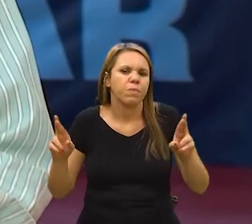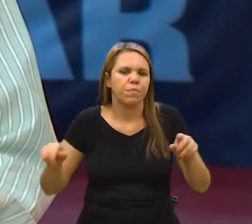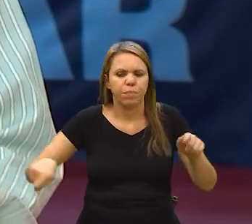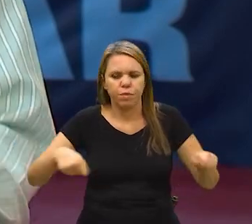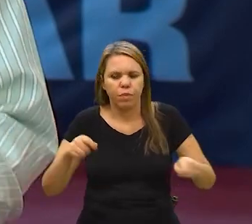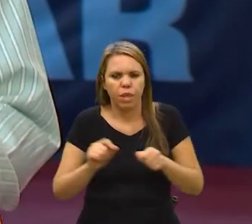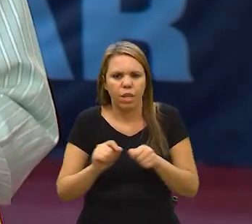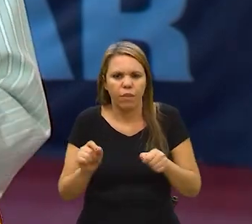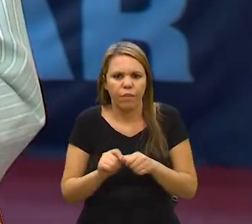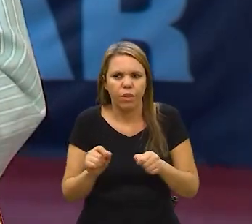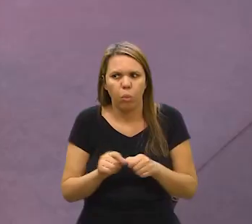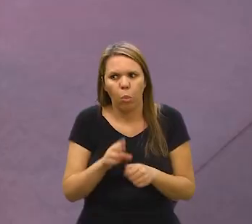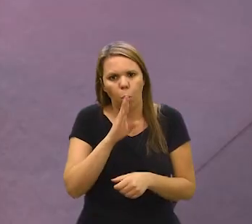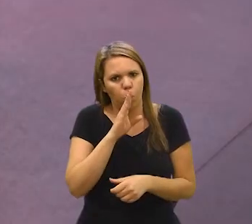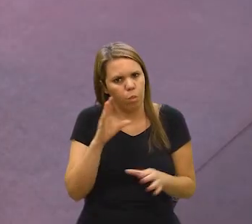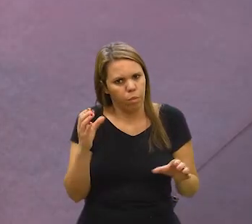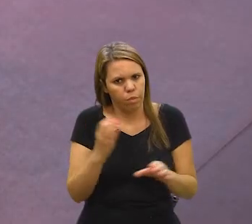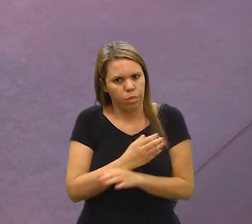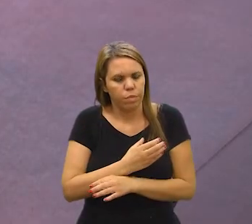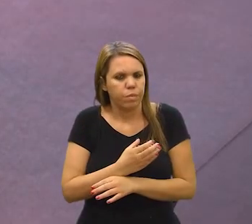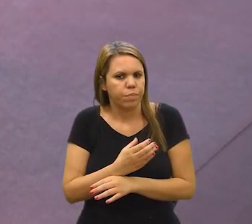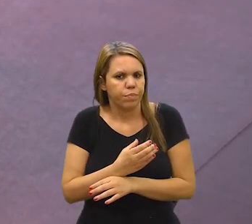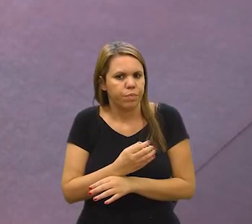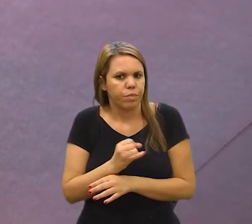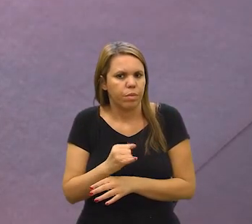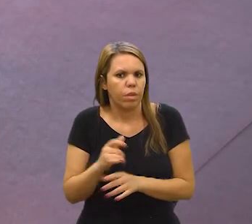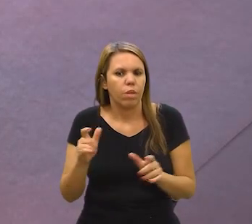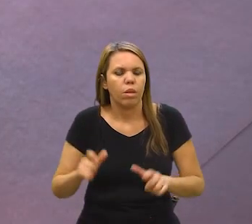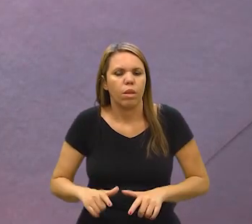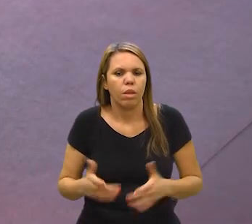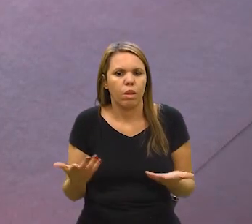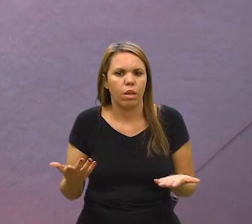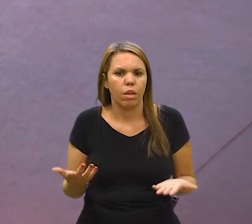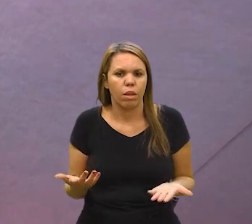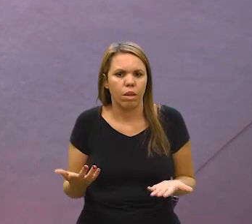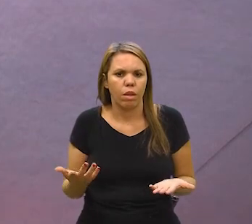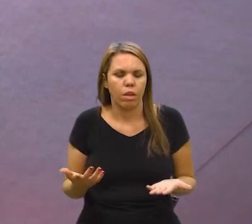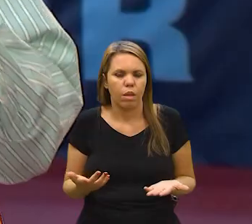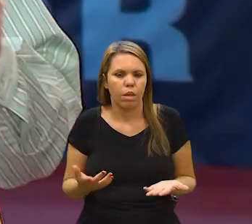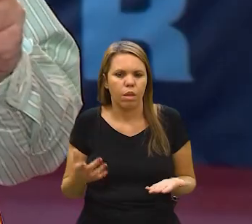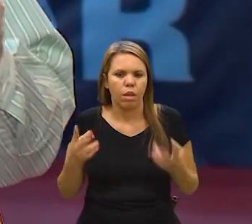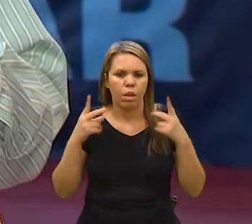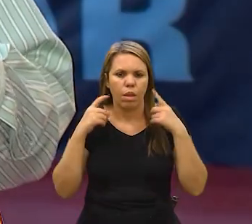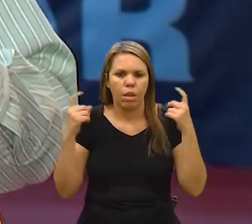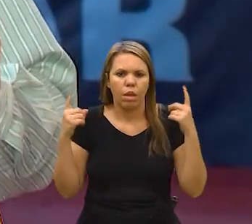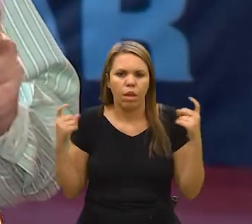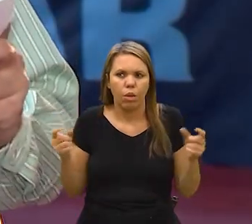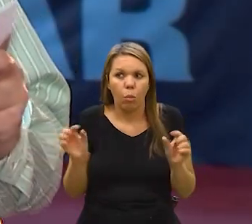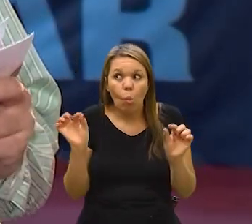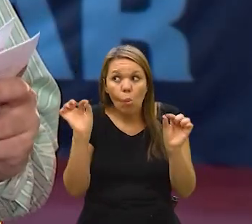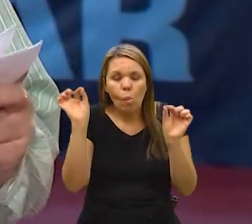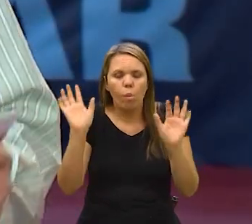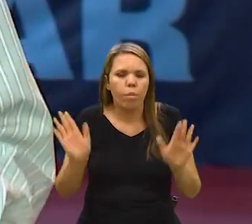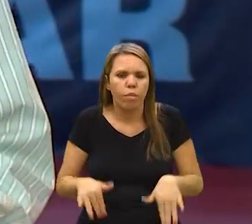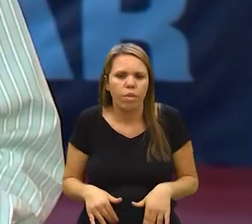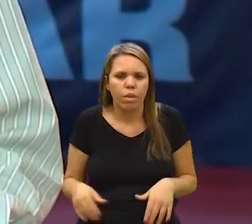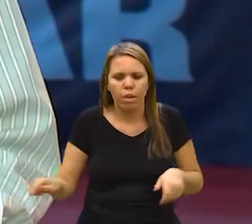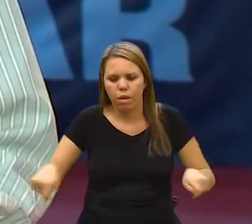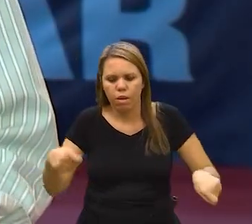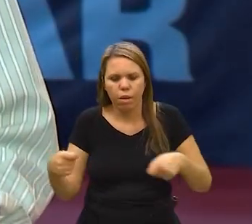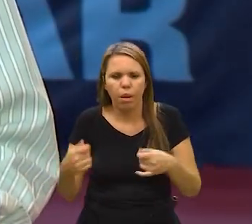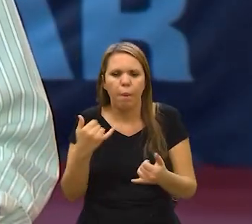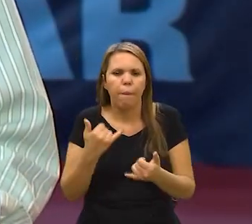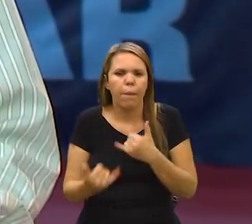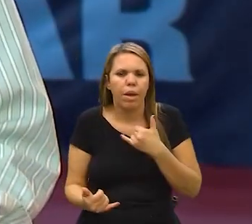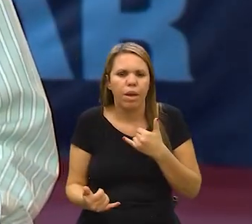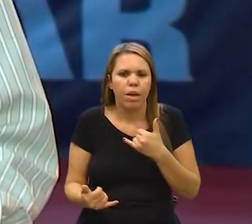Porque no tênis tem que fazer um silêncio total, né? Você vai assistir uma partida em Wimbledon, pelo menos, você escuta um barulho de um mosquito. No tênis de